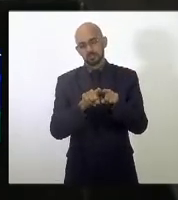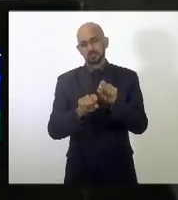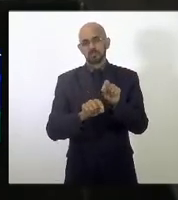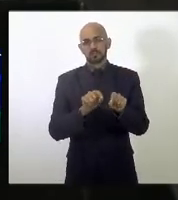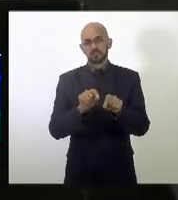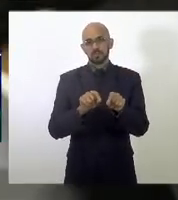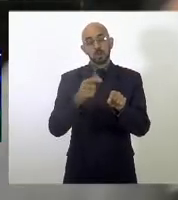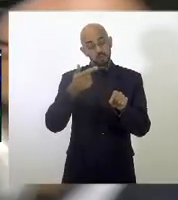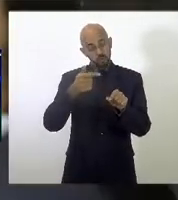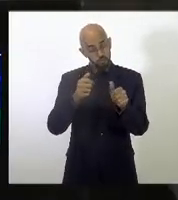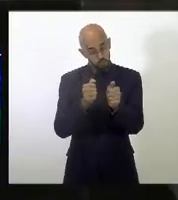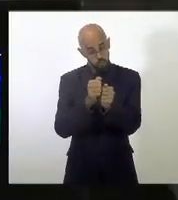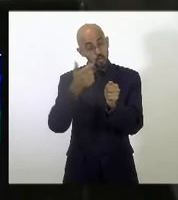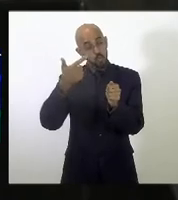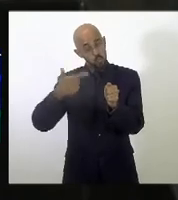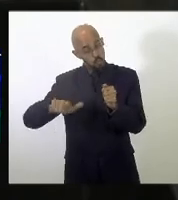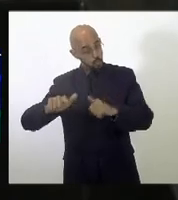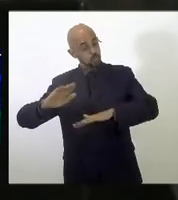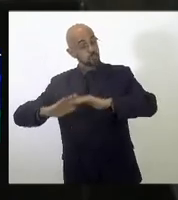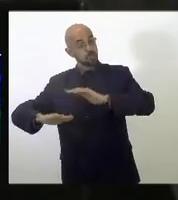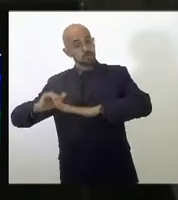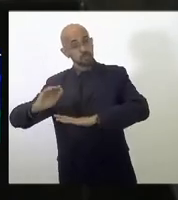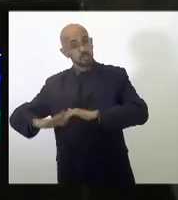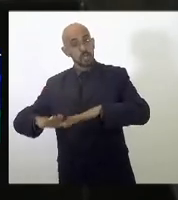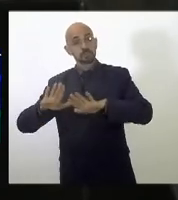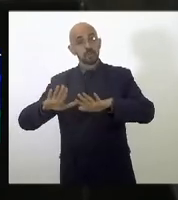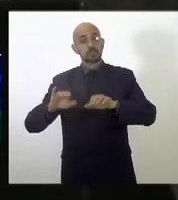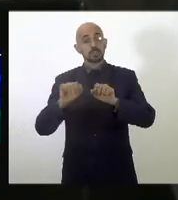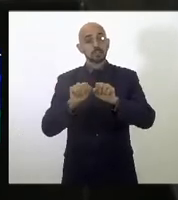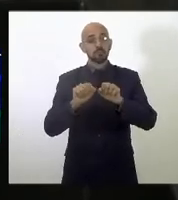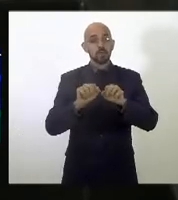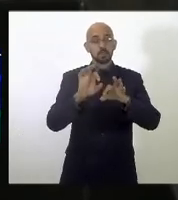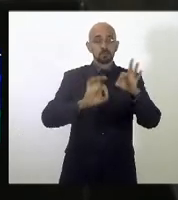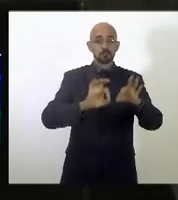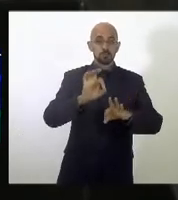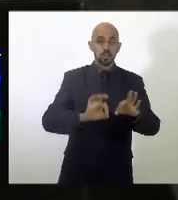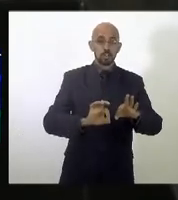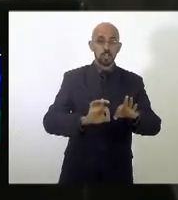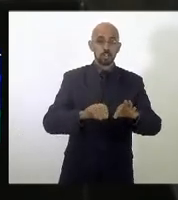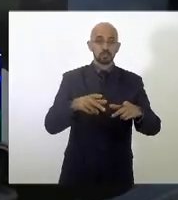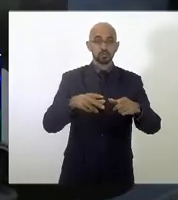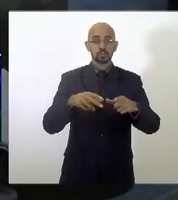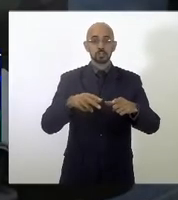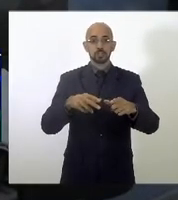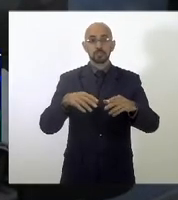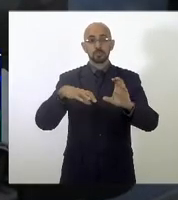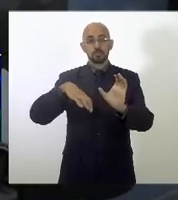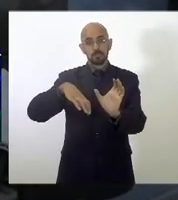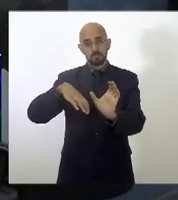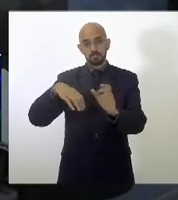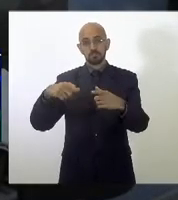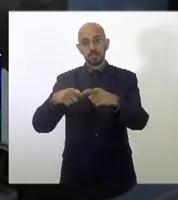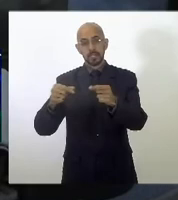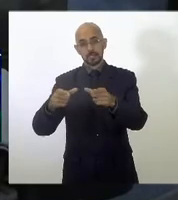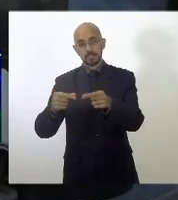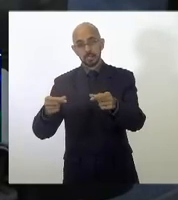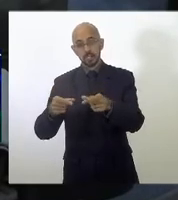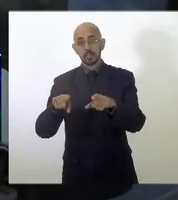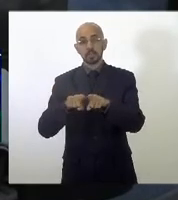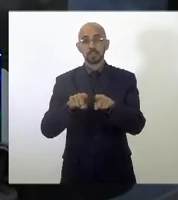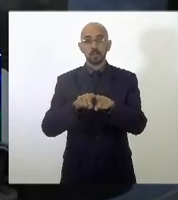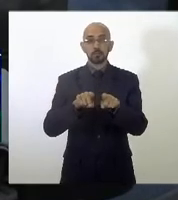outros responsáveis, pelo projeto de Brasília, e também,